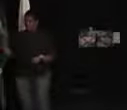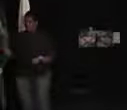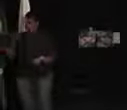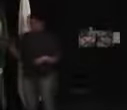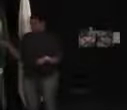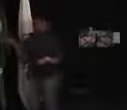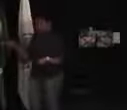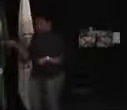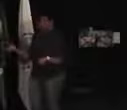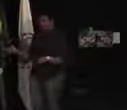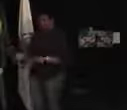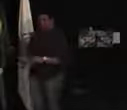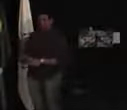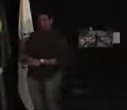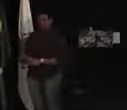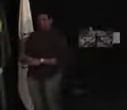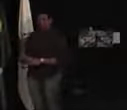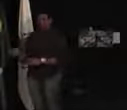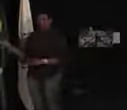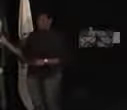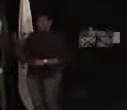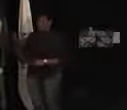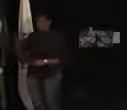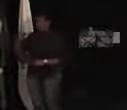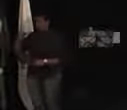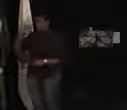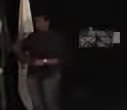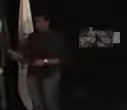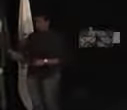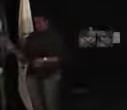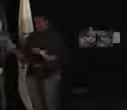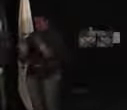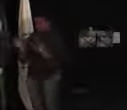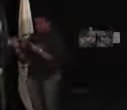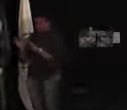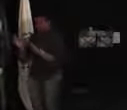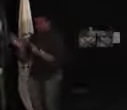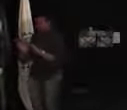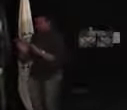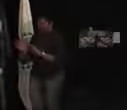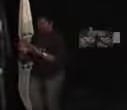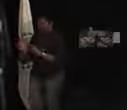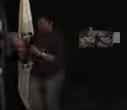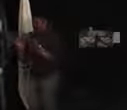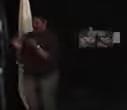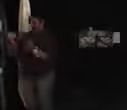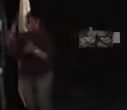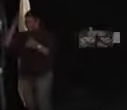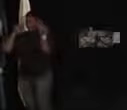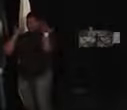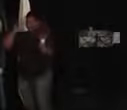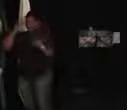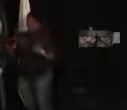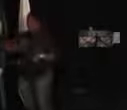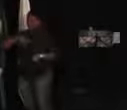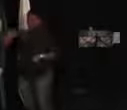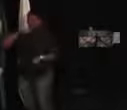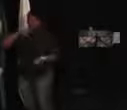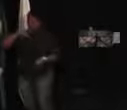Selma está te chamando, aí já vem a ordem, se organiza, se estrutura, arruma o cabelo, respira fundo